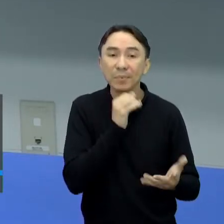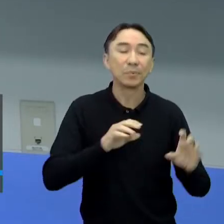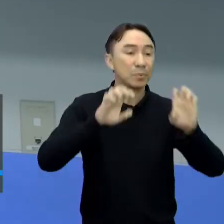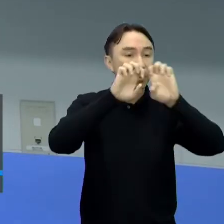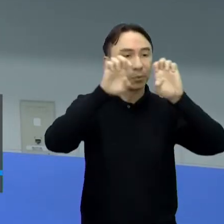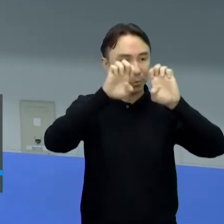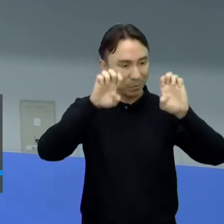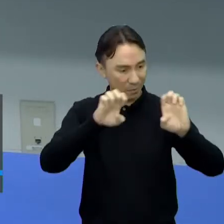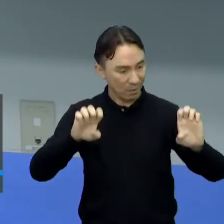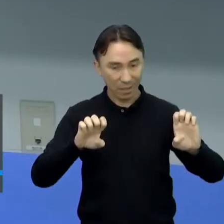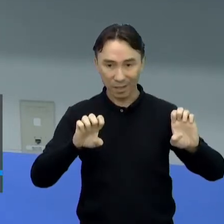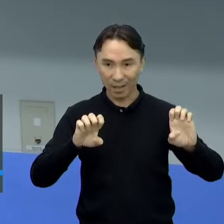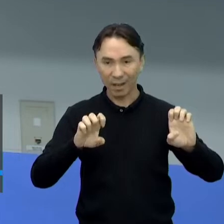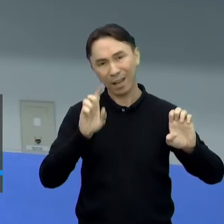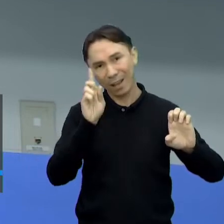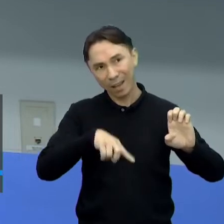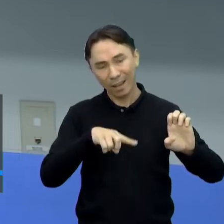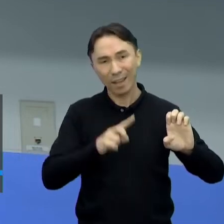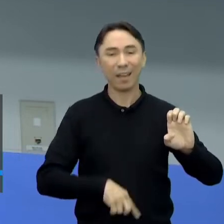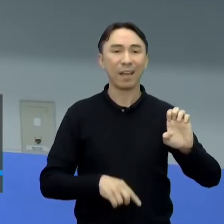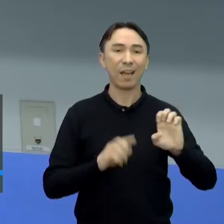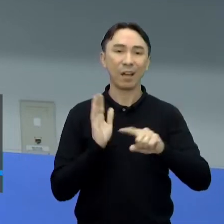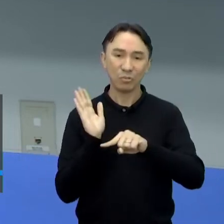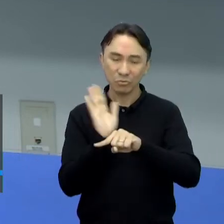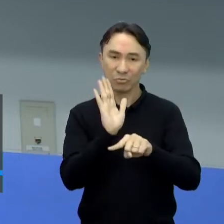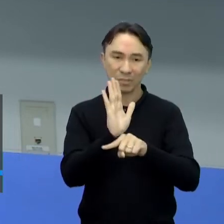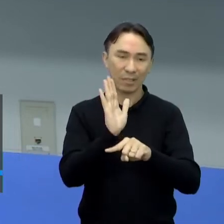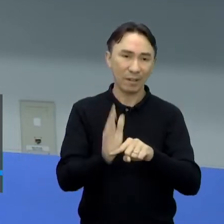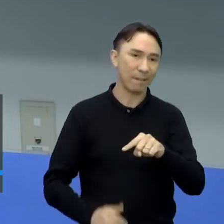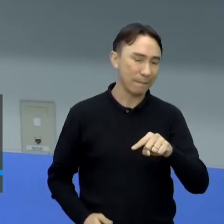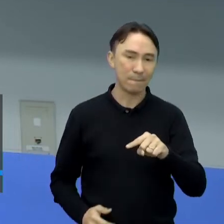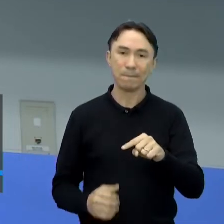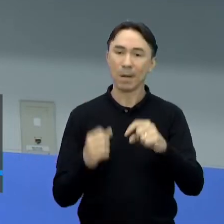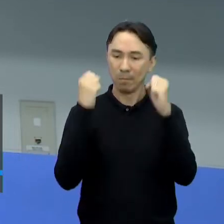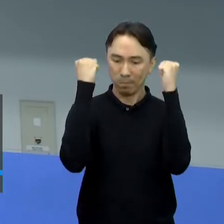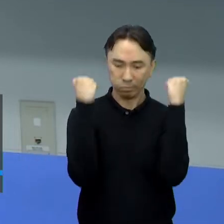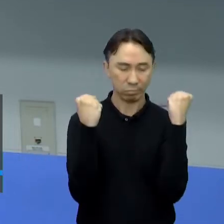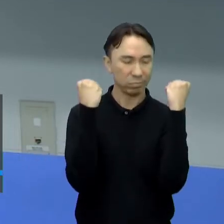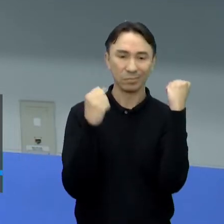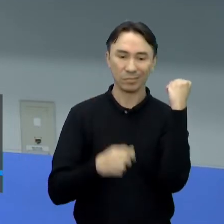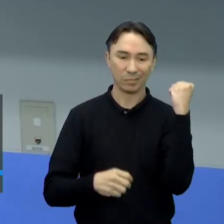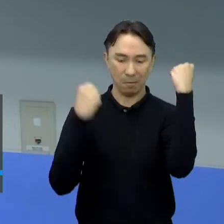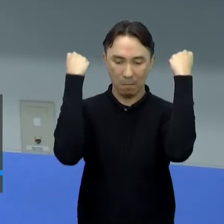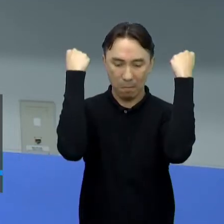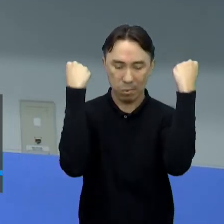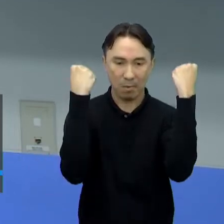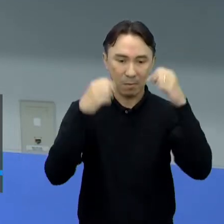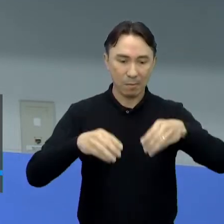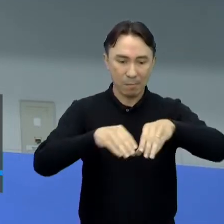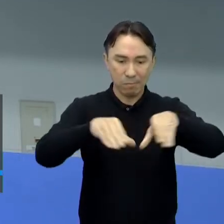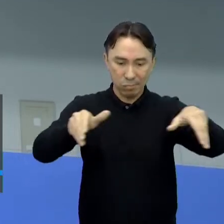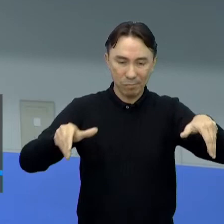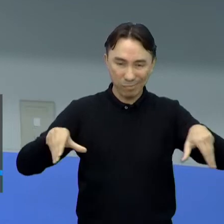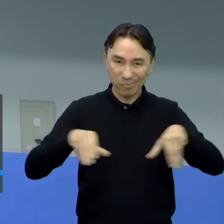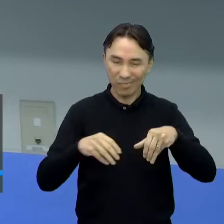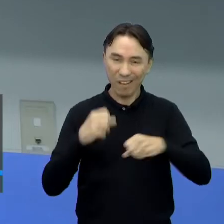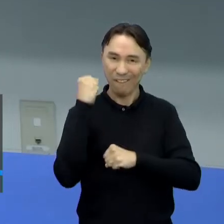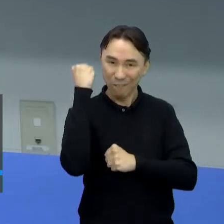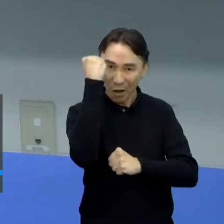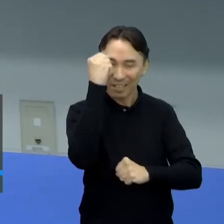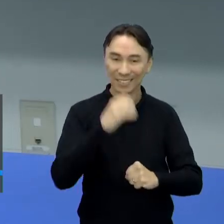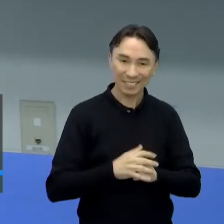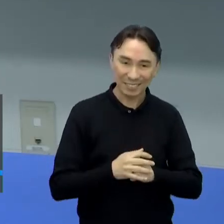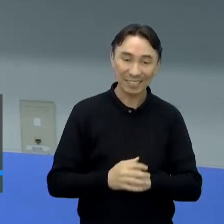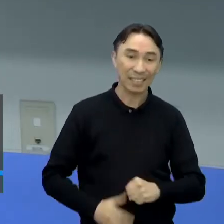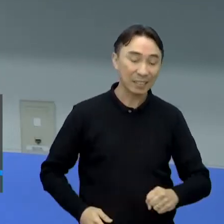algo em pé, é aquilo que dá alicerce. A escola estruturalista